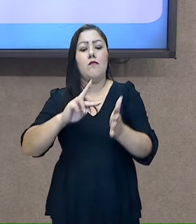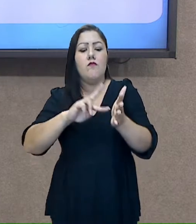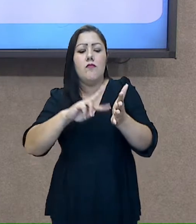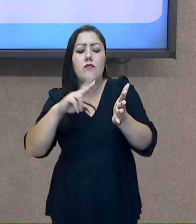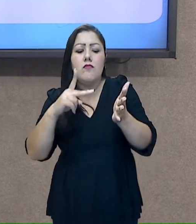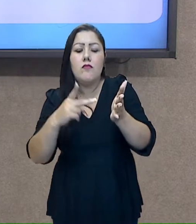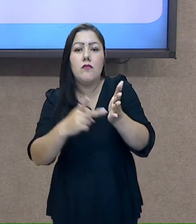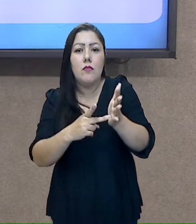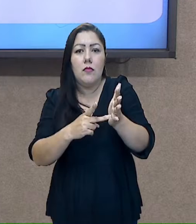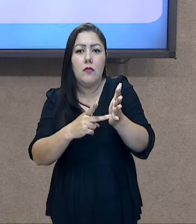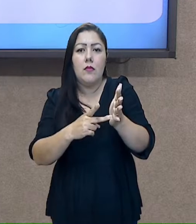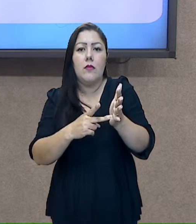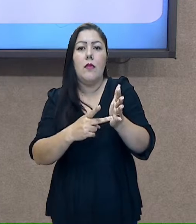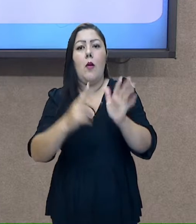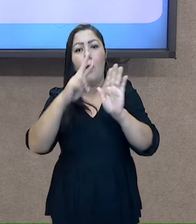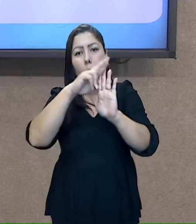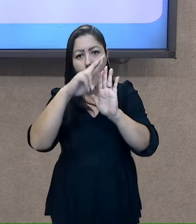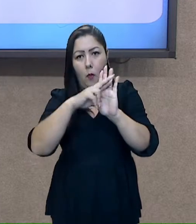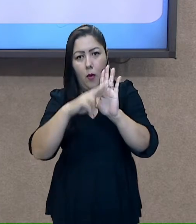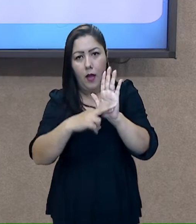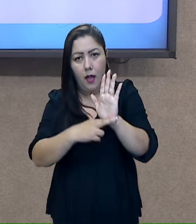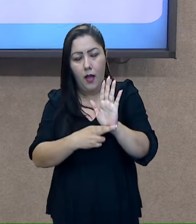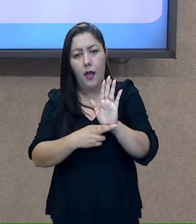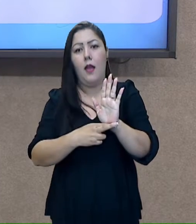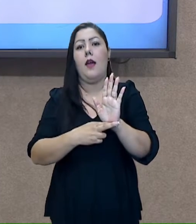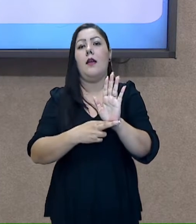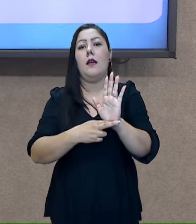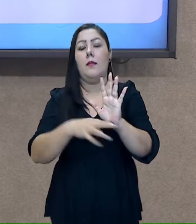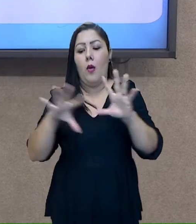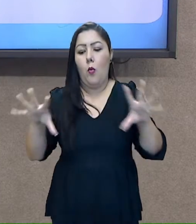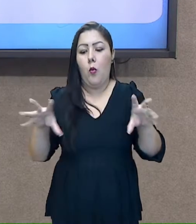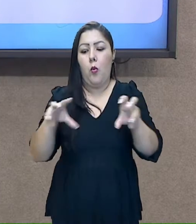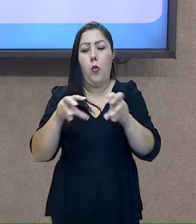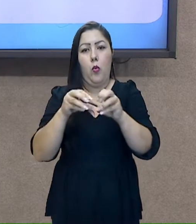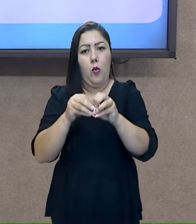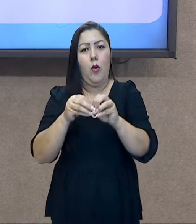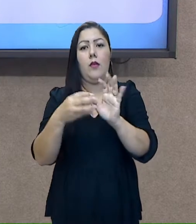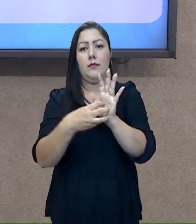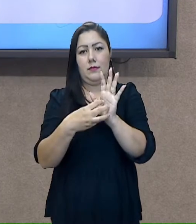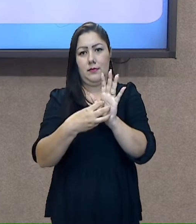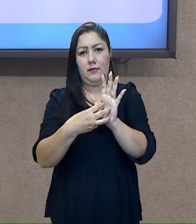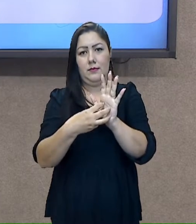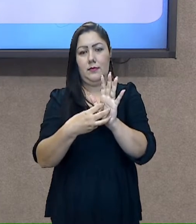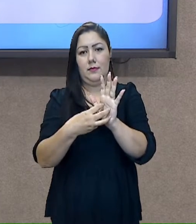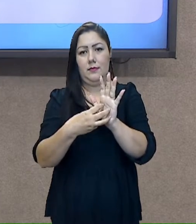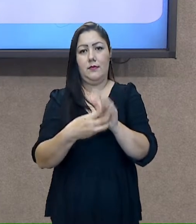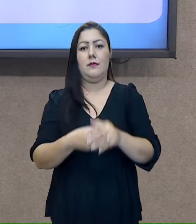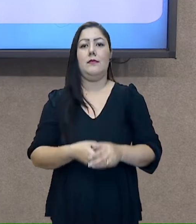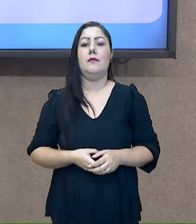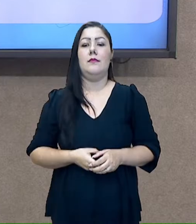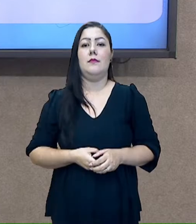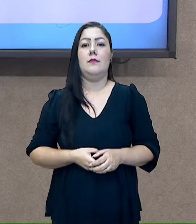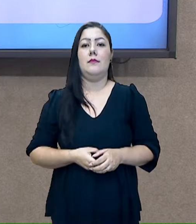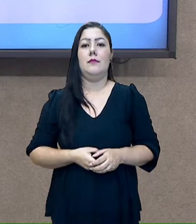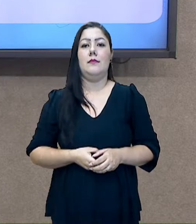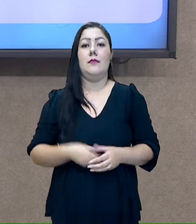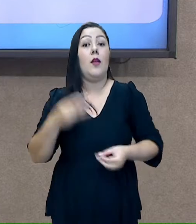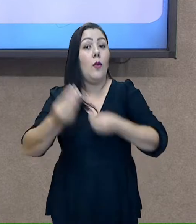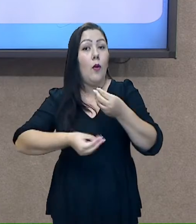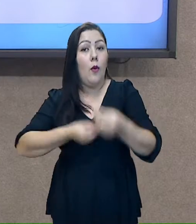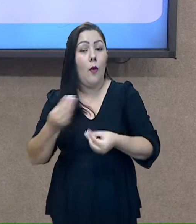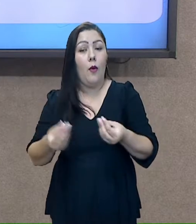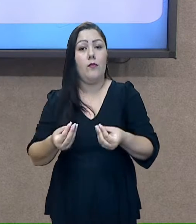definição, uma regra para a formação deste símbolo. Sempre